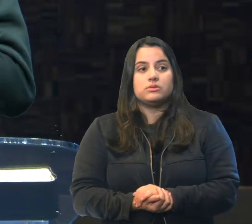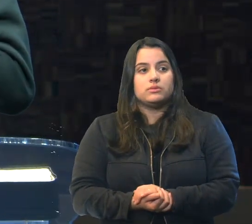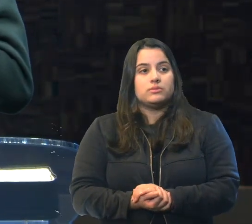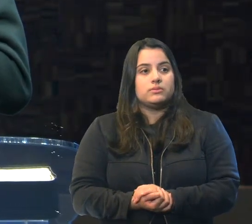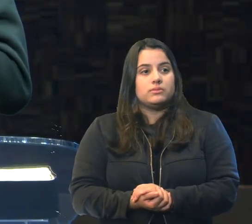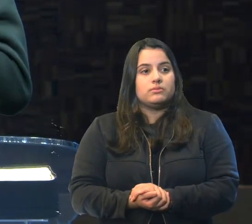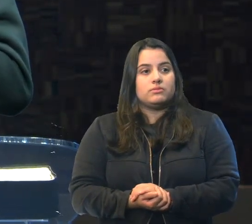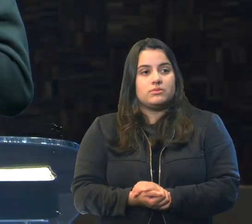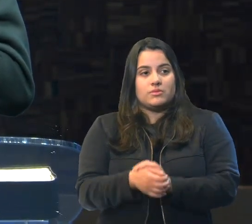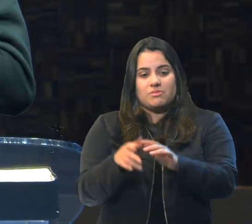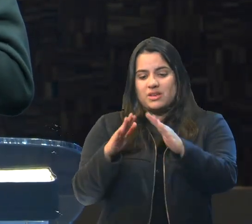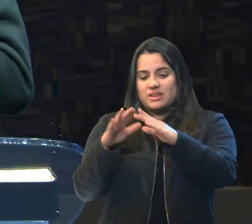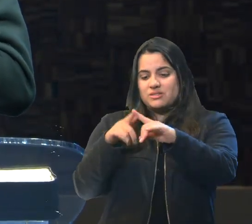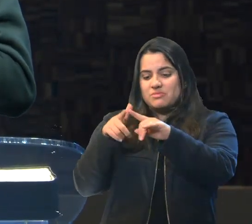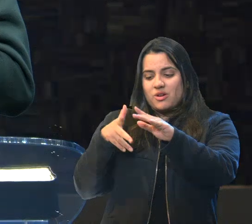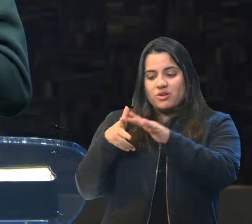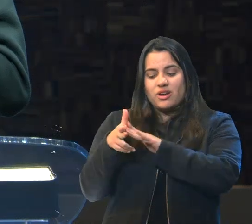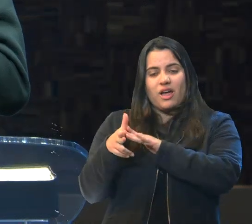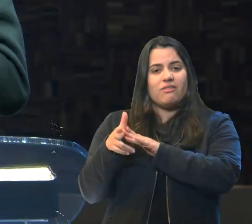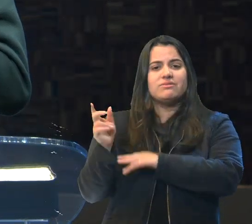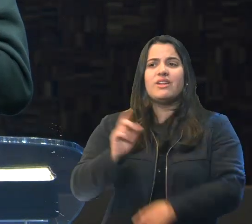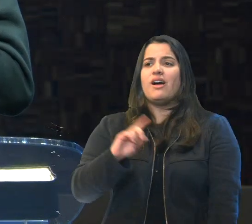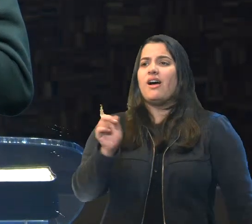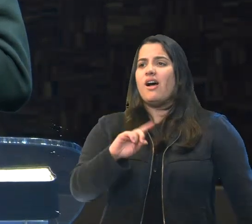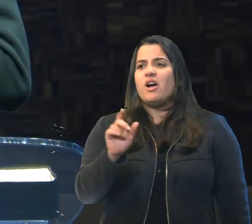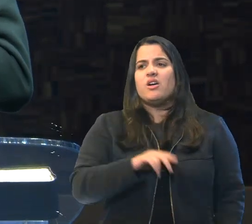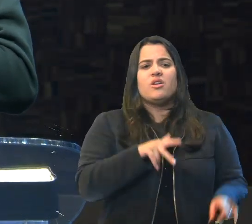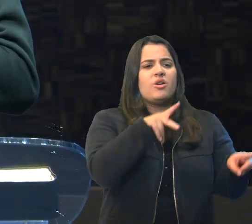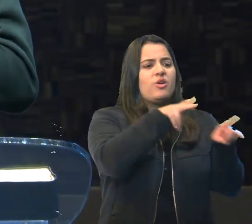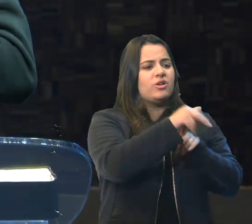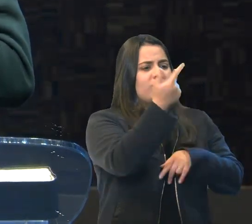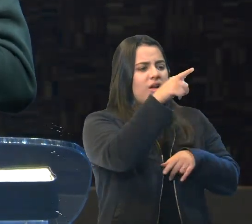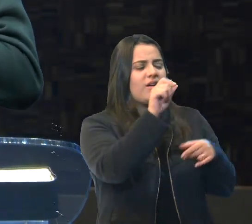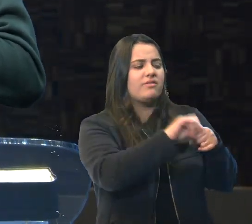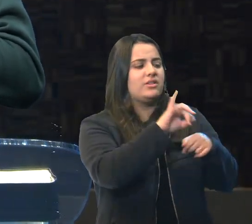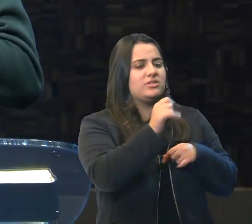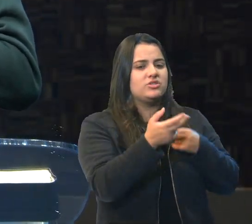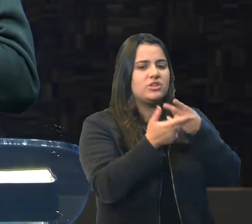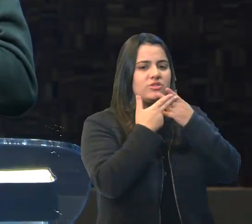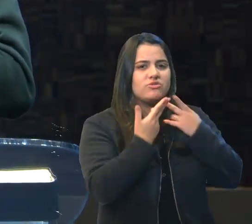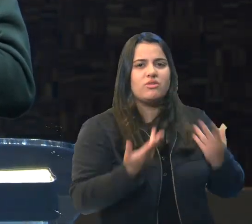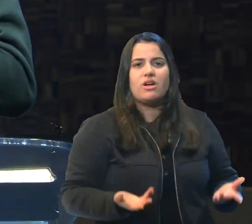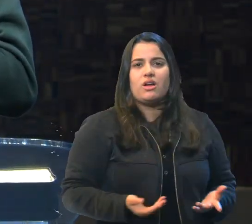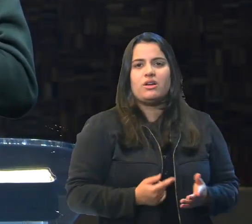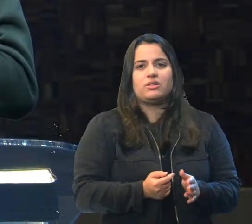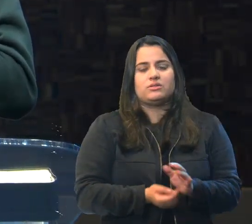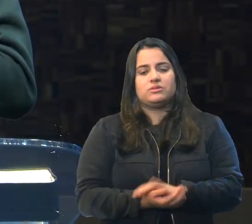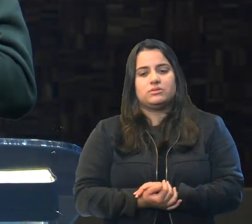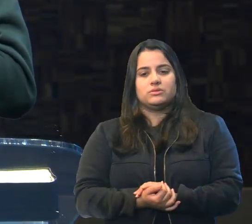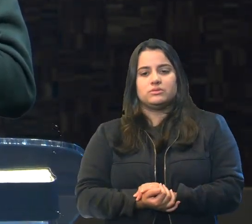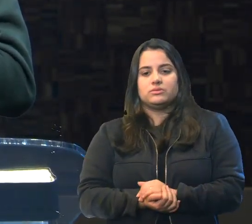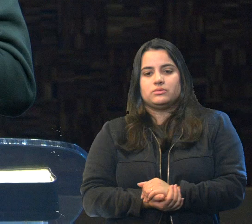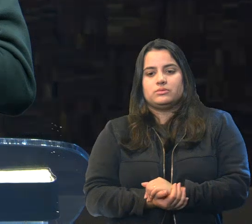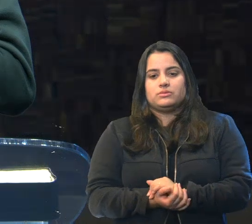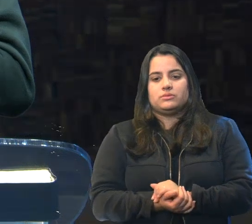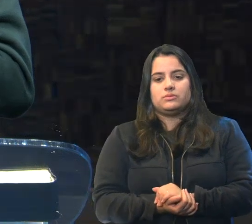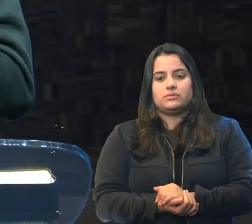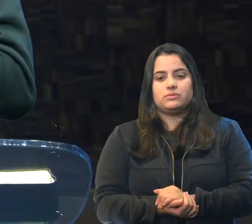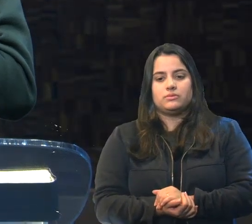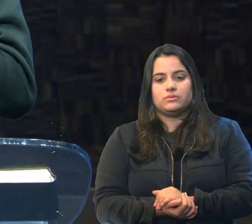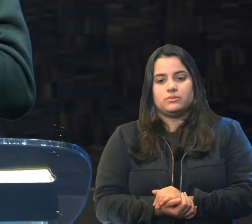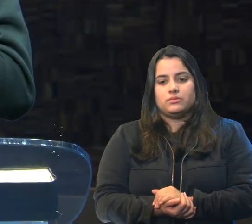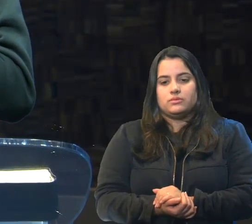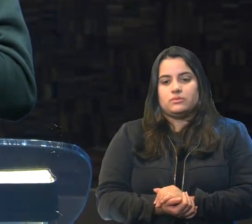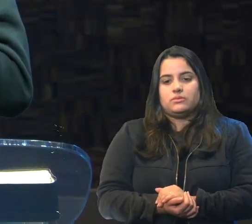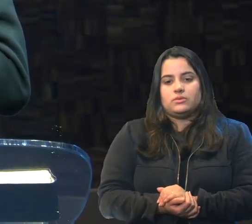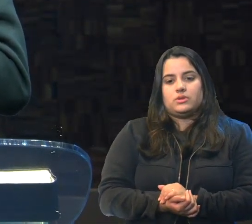Não corta a igreja. Corta tudo. Faz ele jejuar compulsoriamente. Em vez de